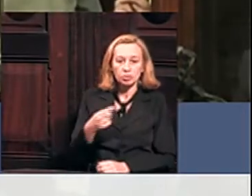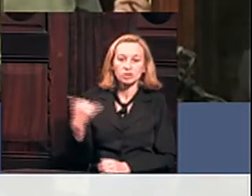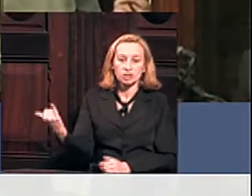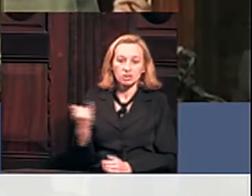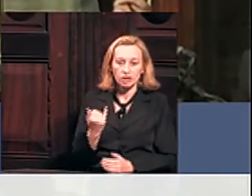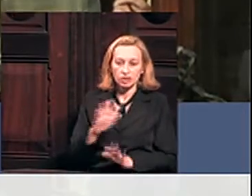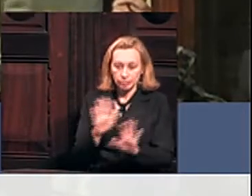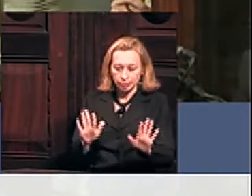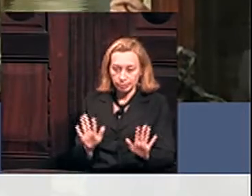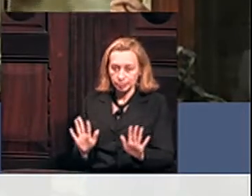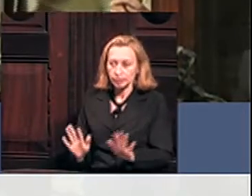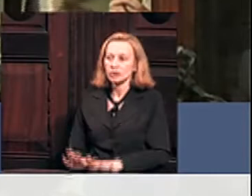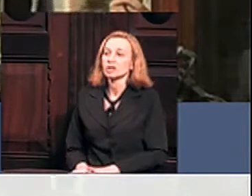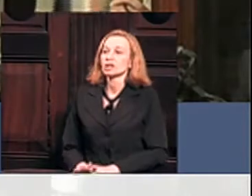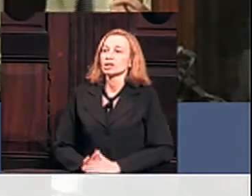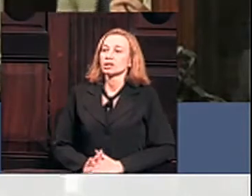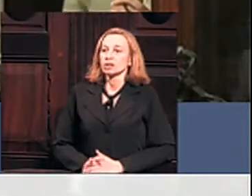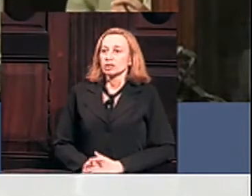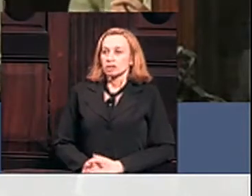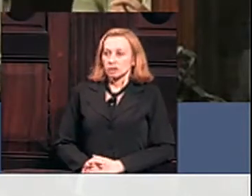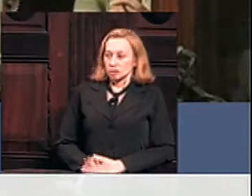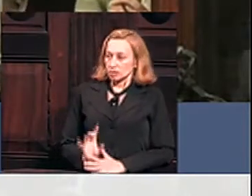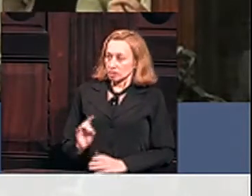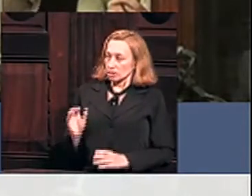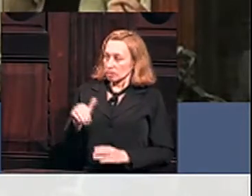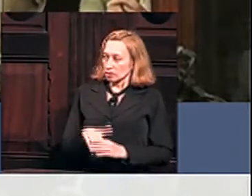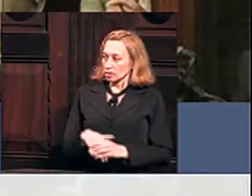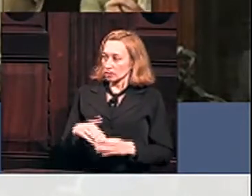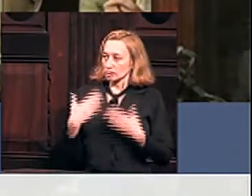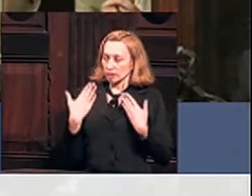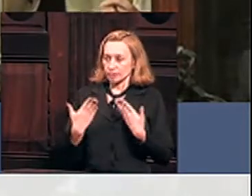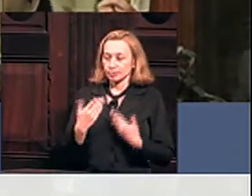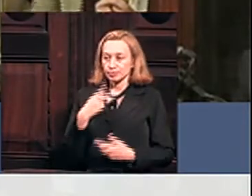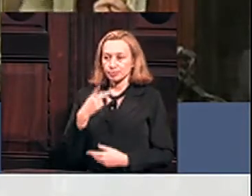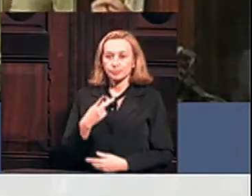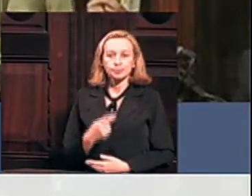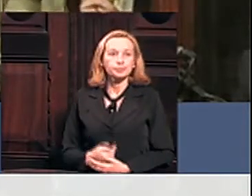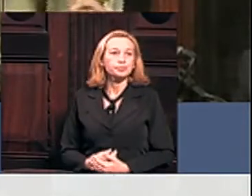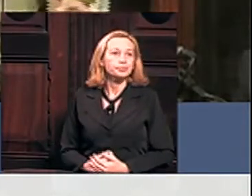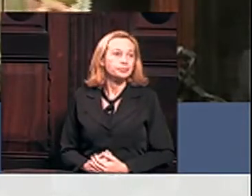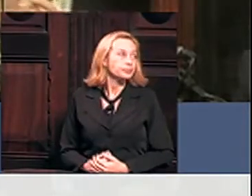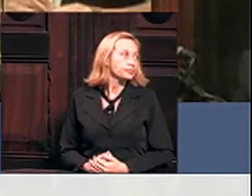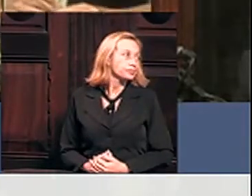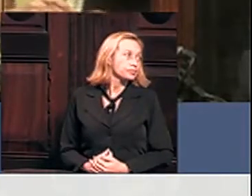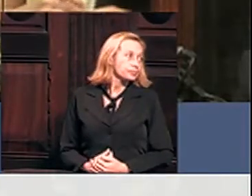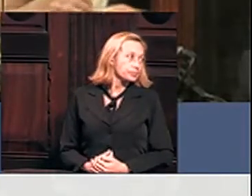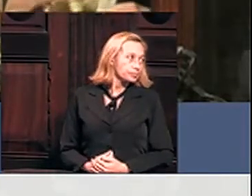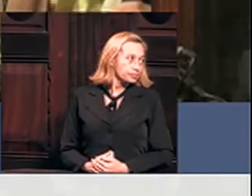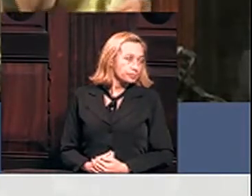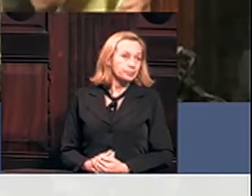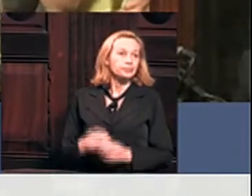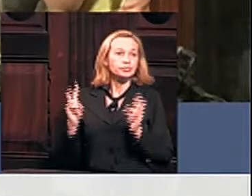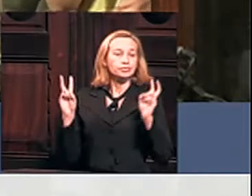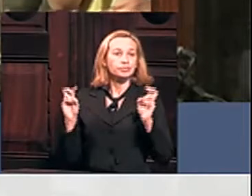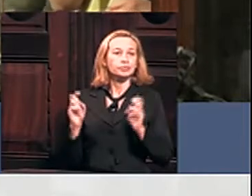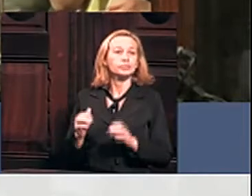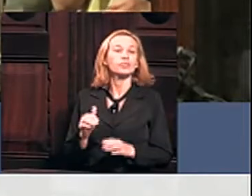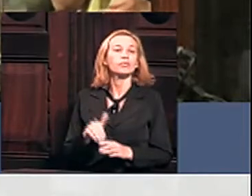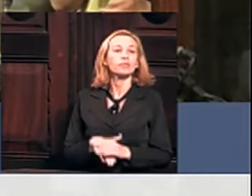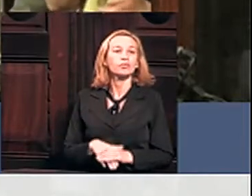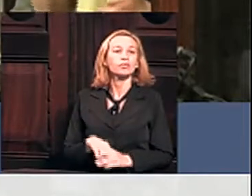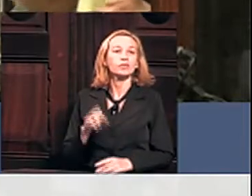Zaqueu. O senhor Vossa Excelência vai declarar o voto, vai ser o primeiro a declarar da UESO, da matéria da redução do ICMS, do